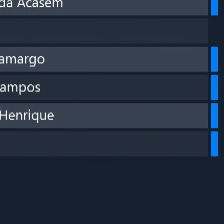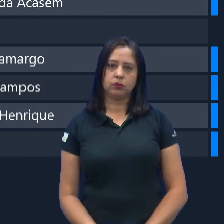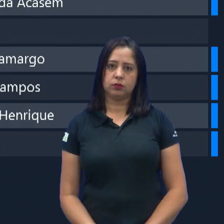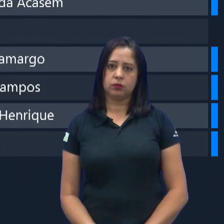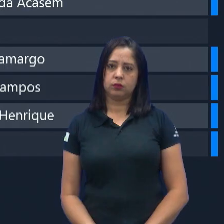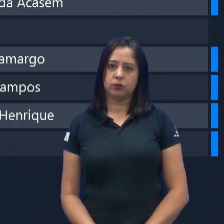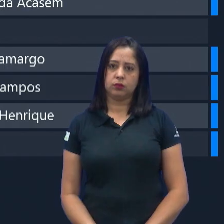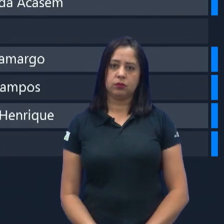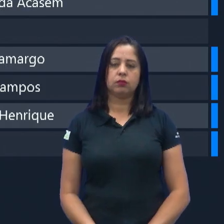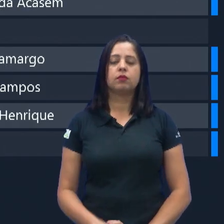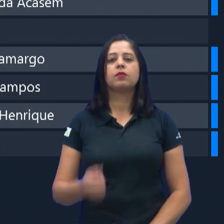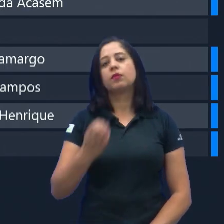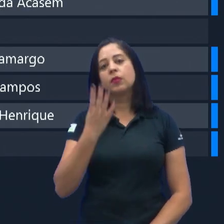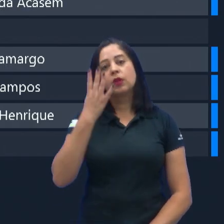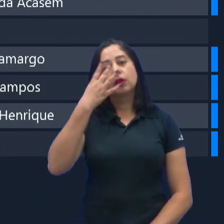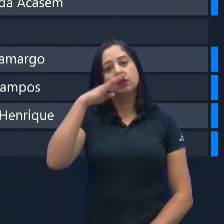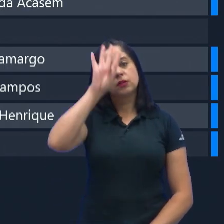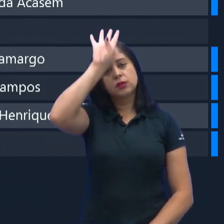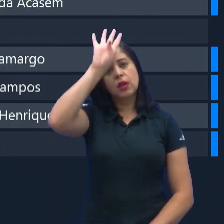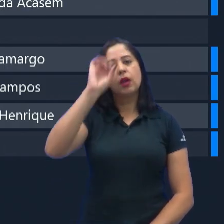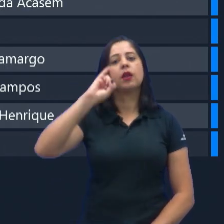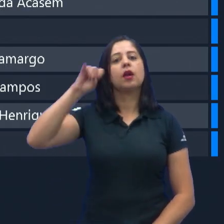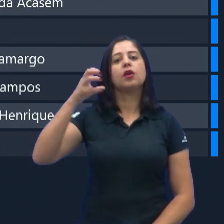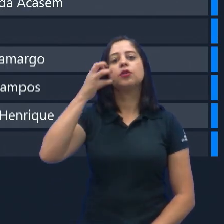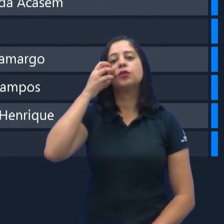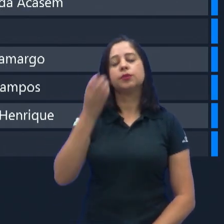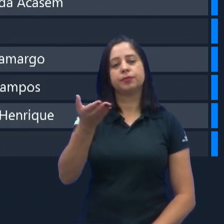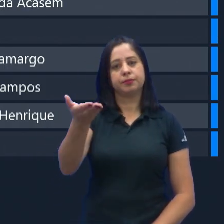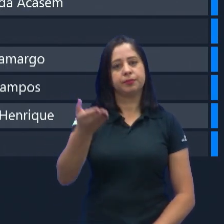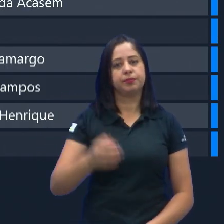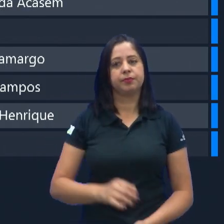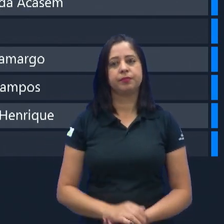Vereador Sena, vereadora Juliana Fraga.